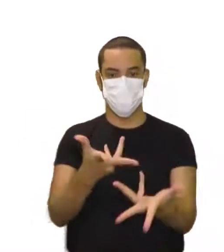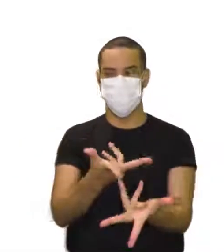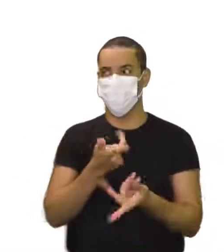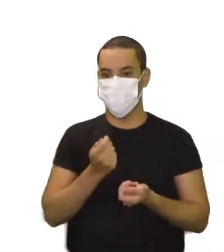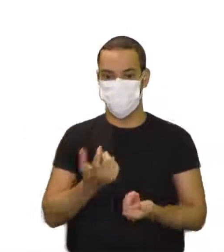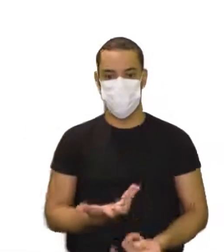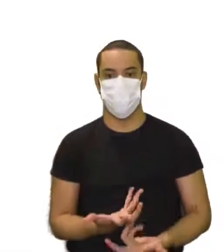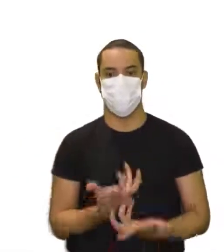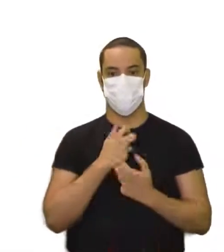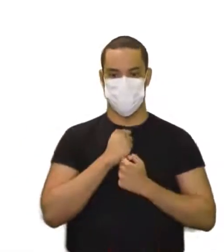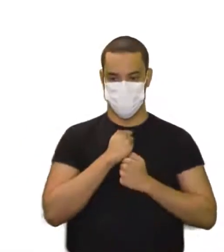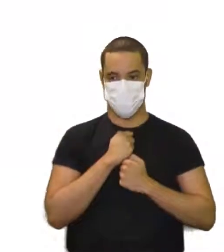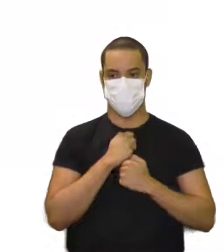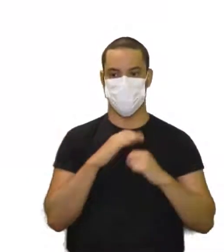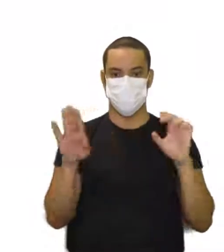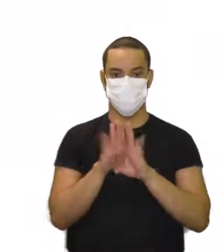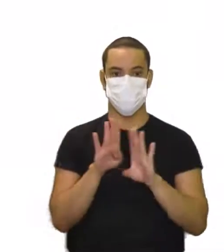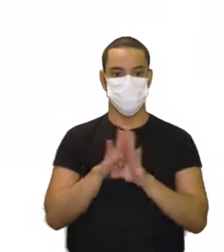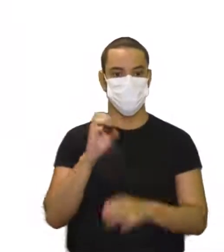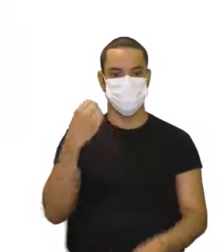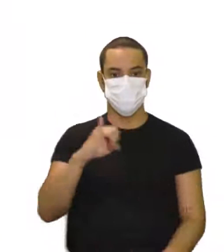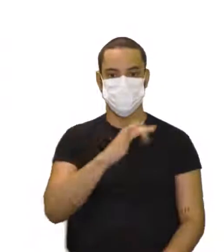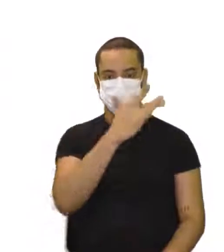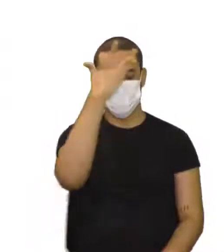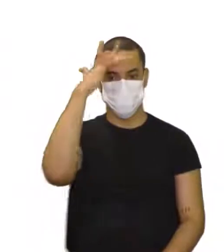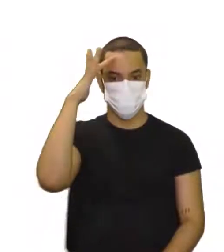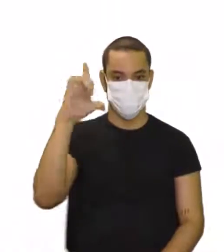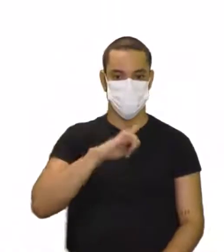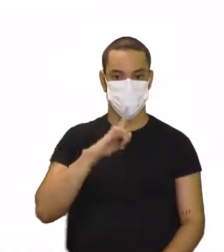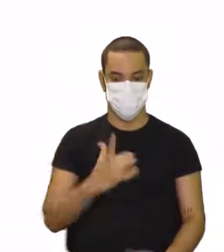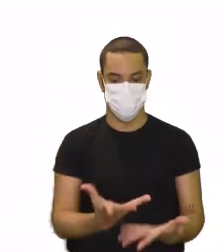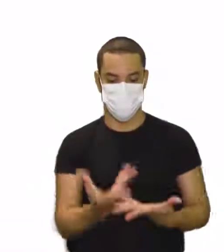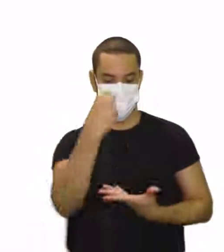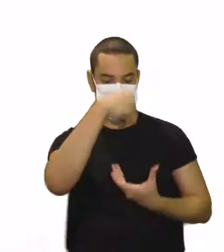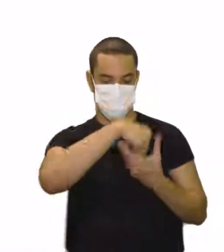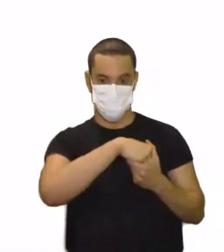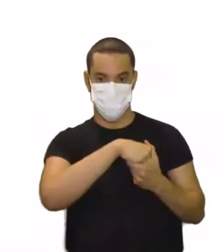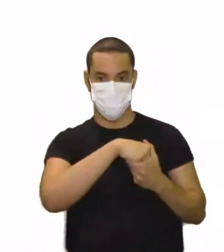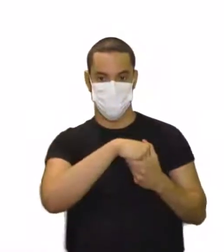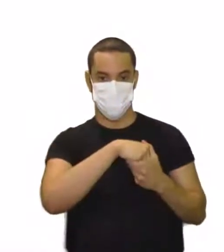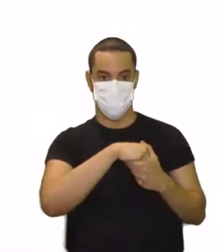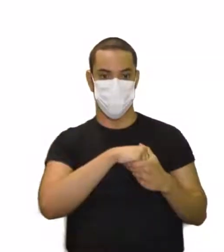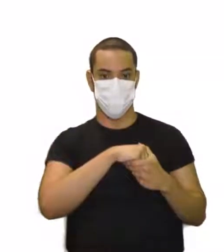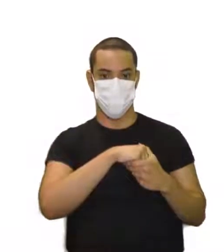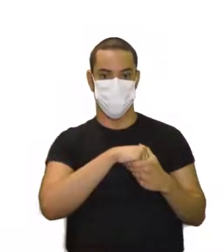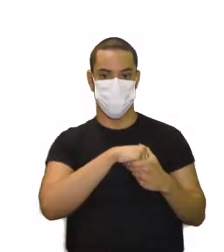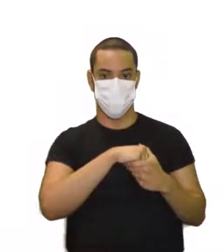Em essência, as transformações de Galileu incorporam